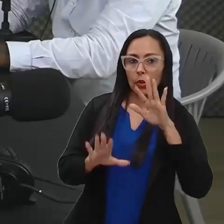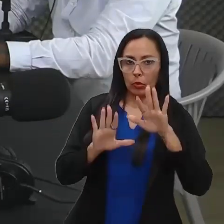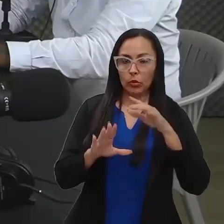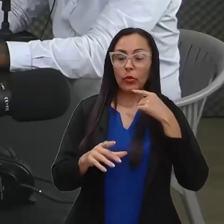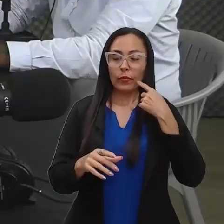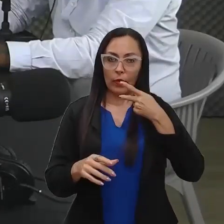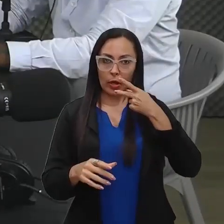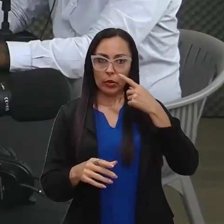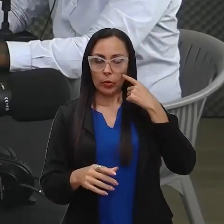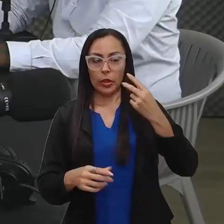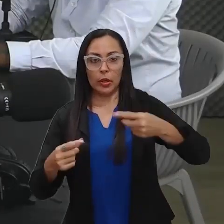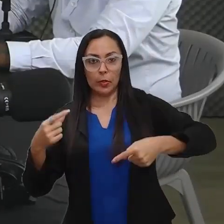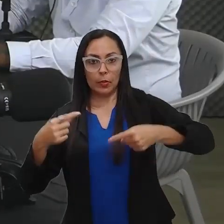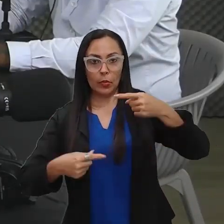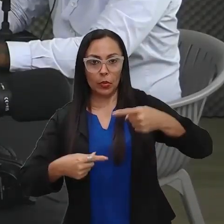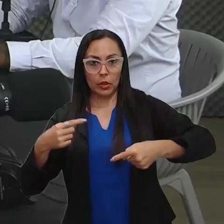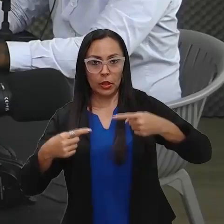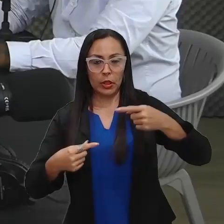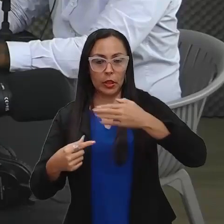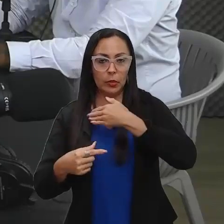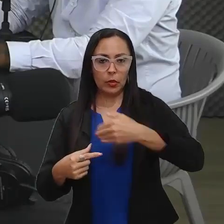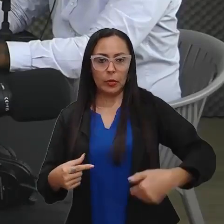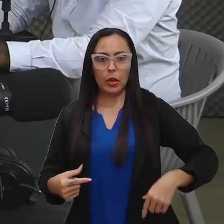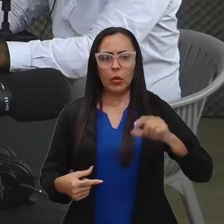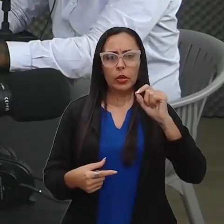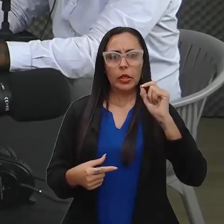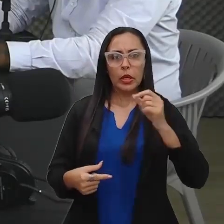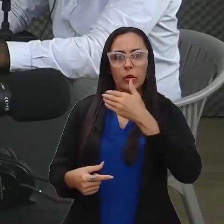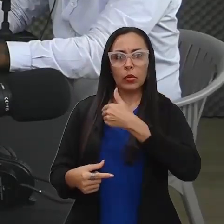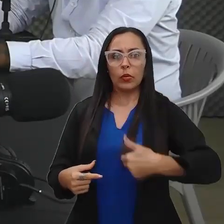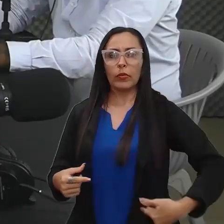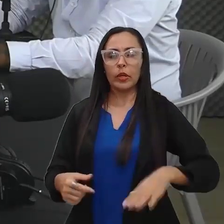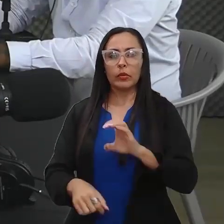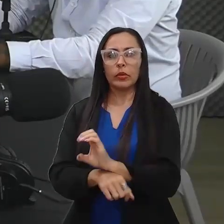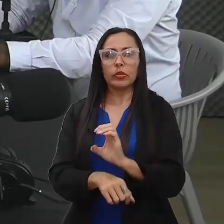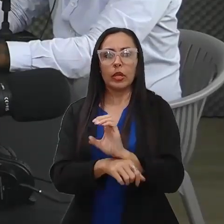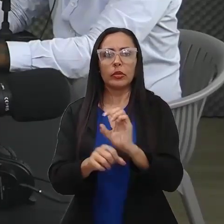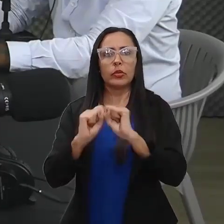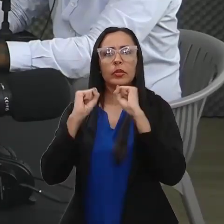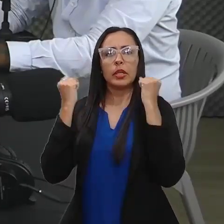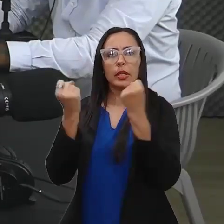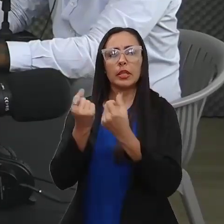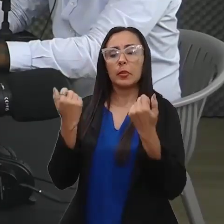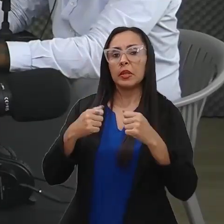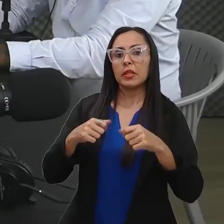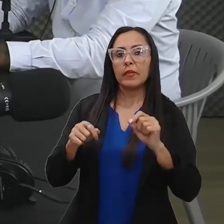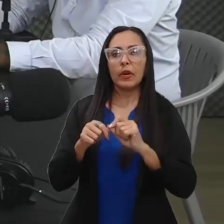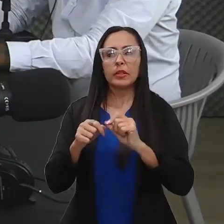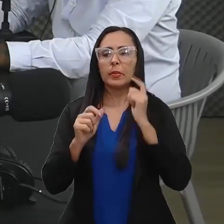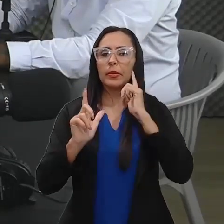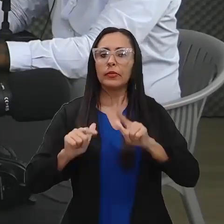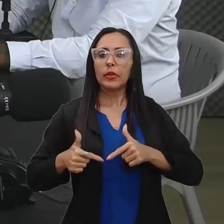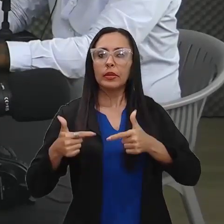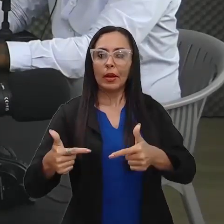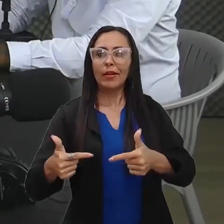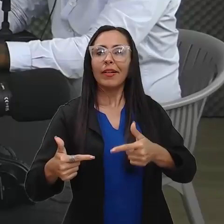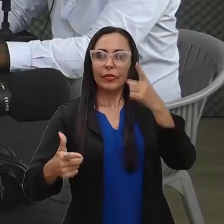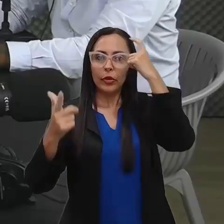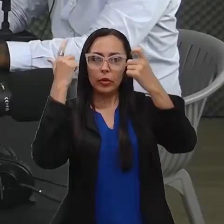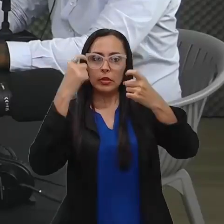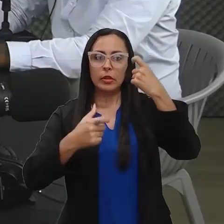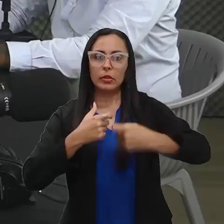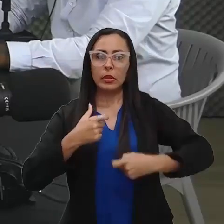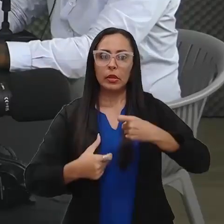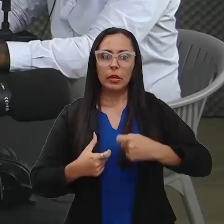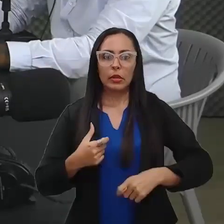política pública, é o que é que governo, Estado e sociedade deve fazer para enfrentar a violência sexual.